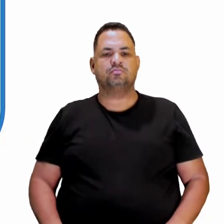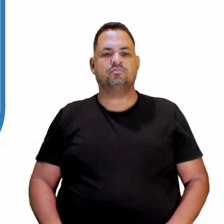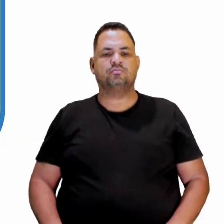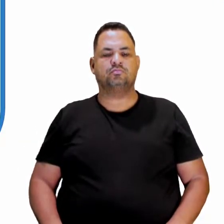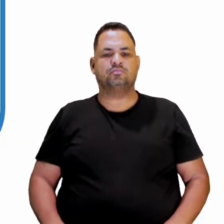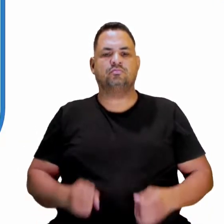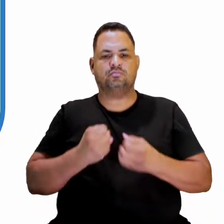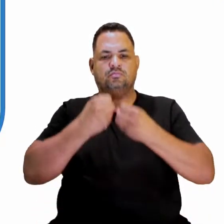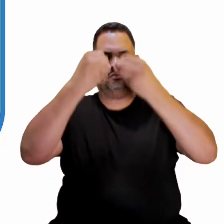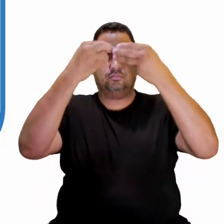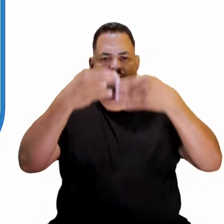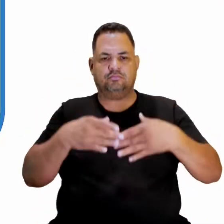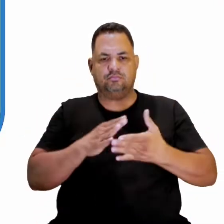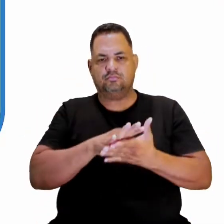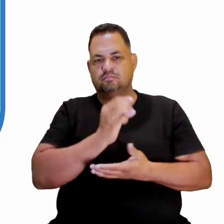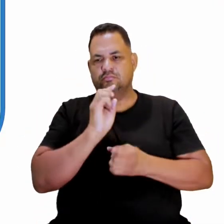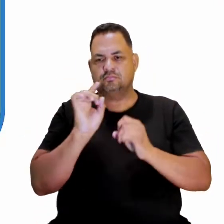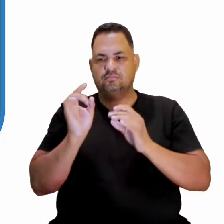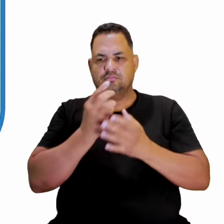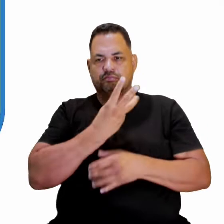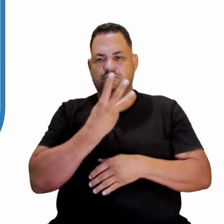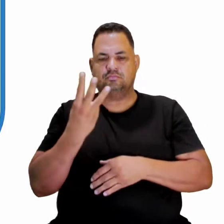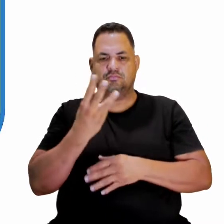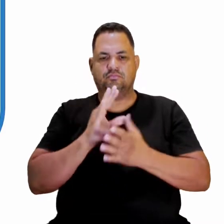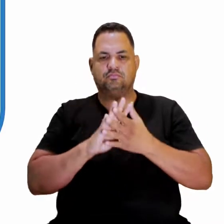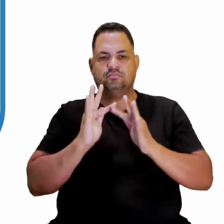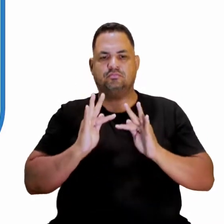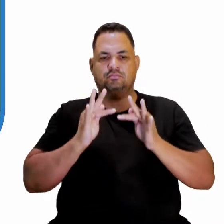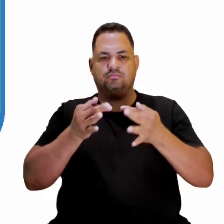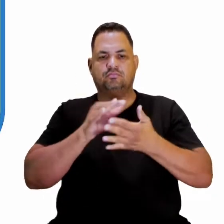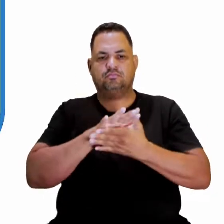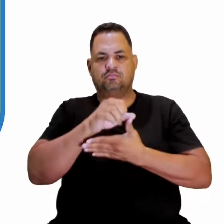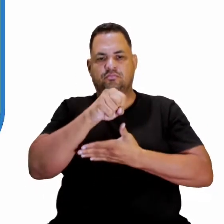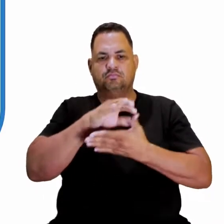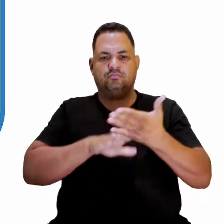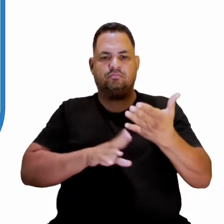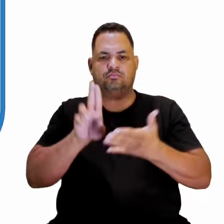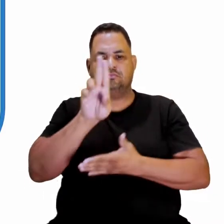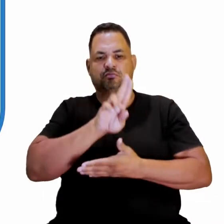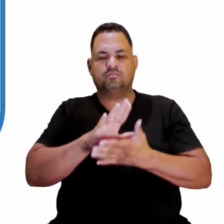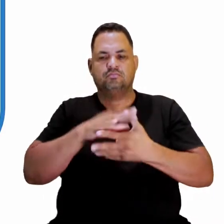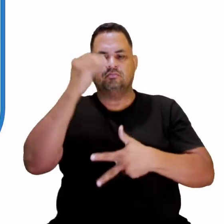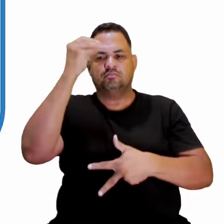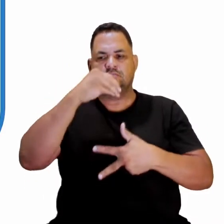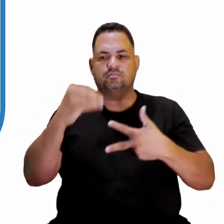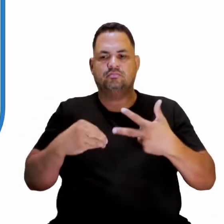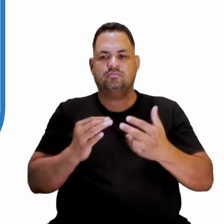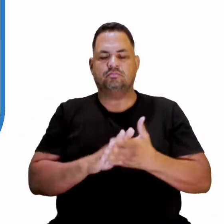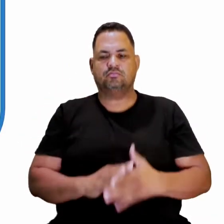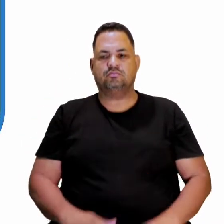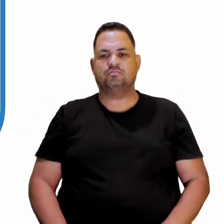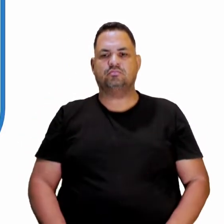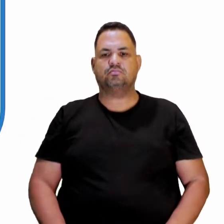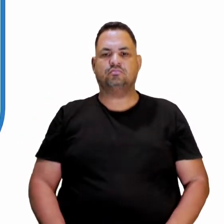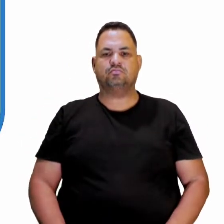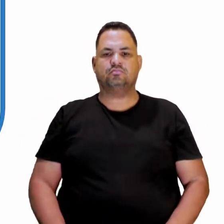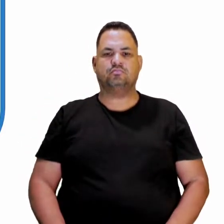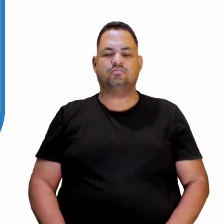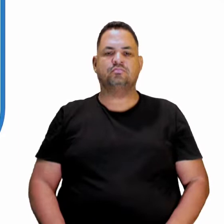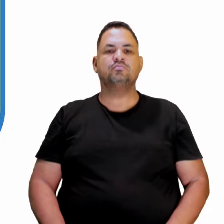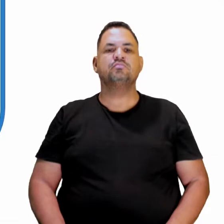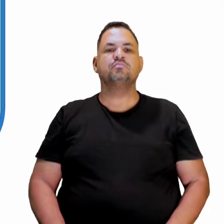vou explicar o que significa essas três. E, por último, questões aplicadas no Enem. Vamos também ver sobre questões aplicadas no